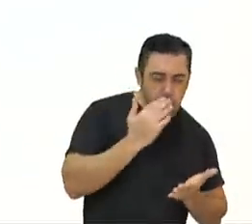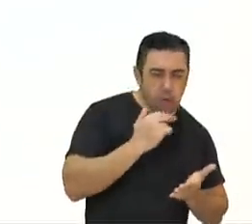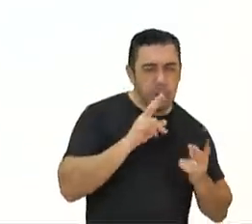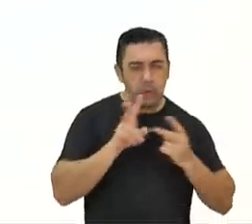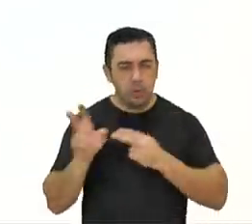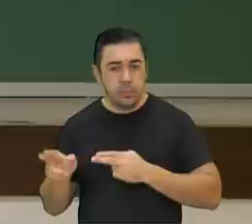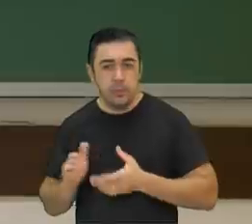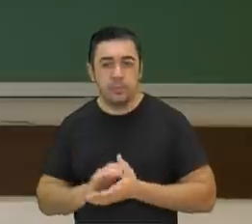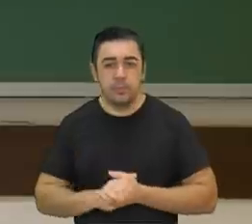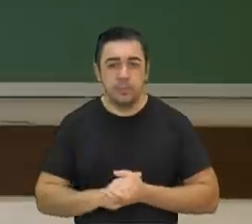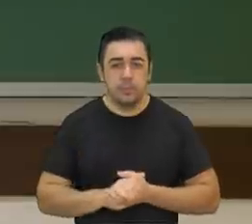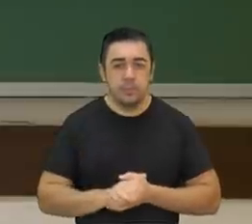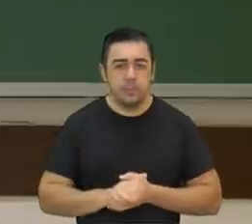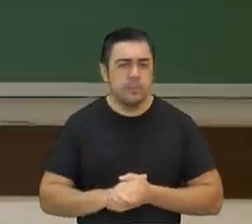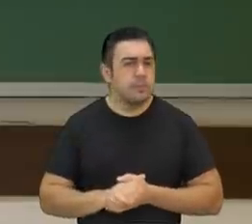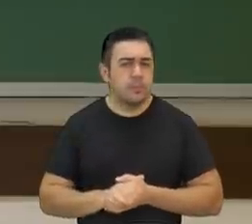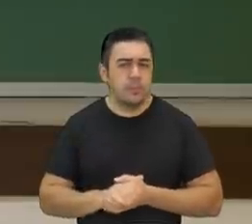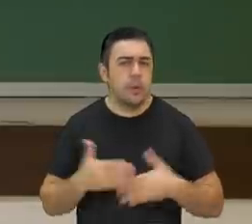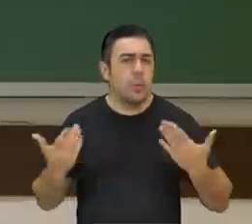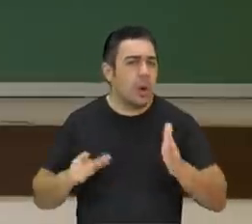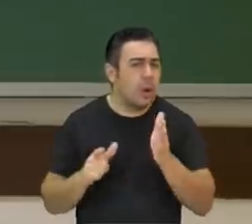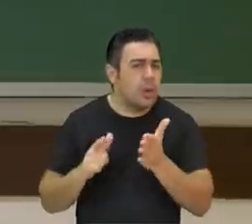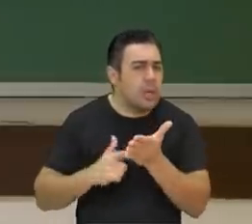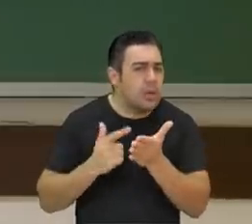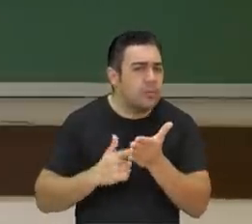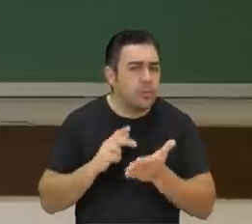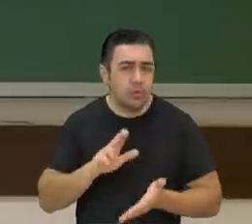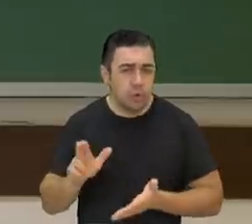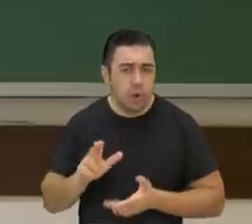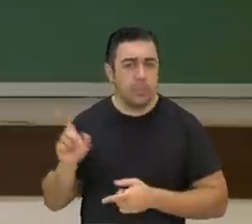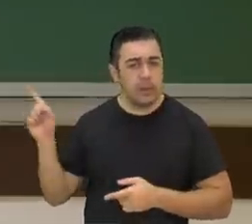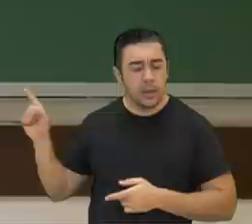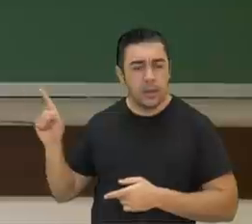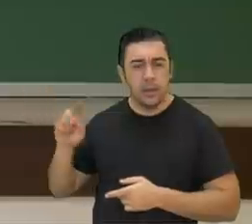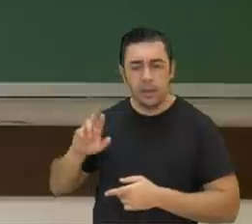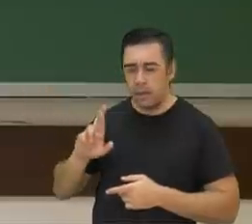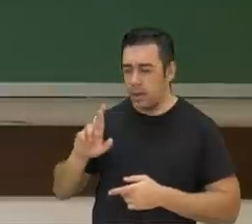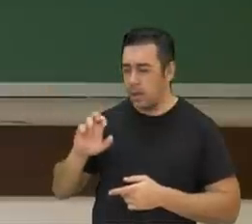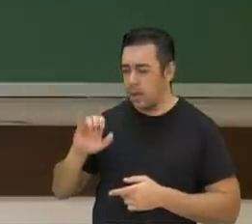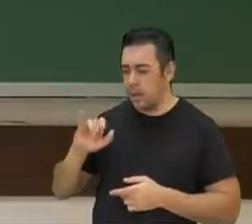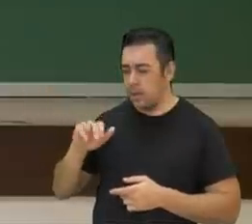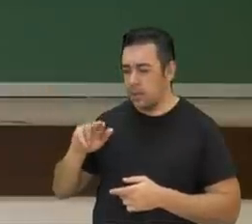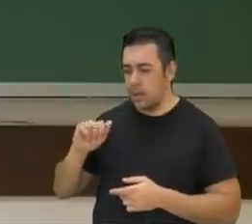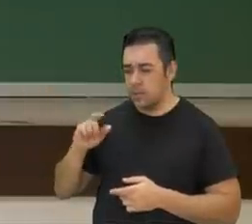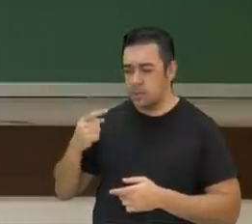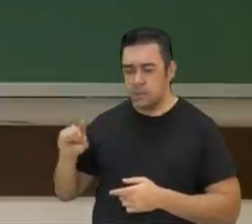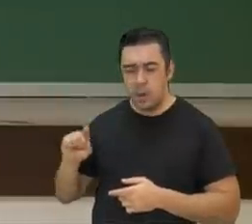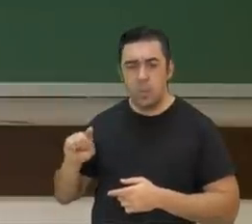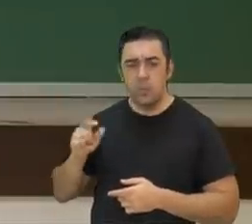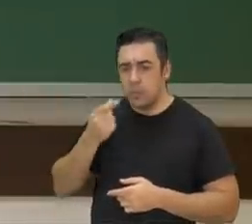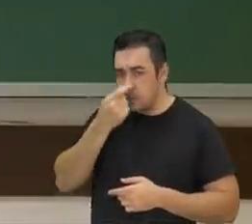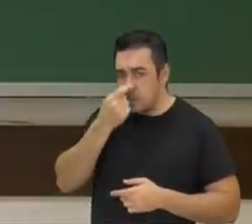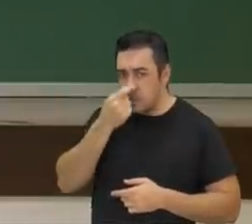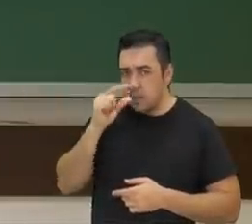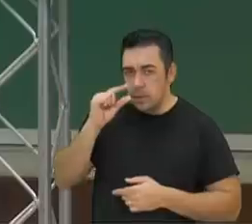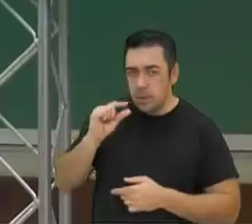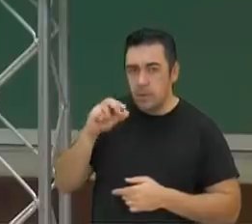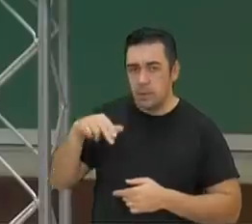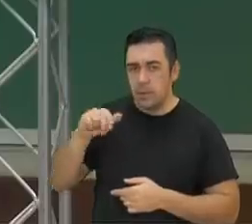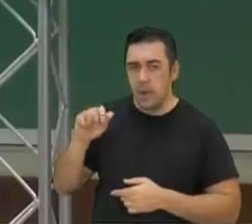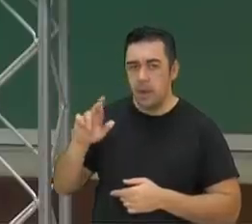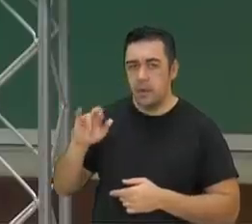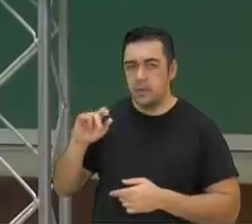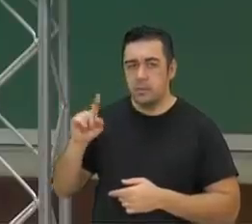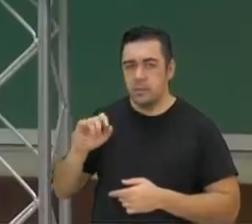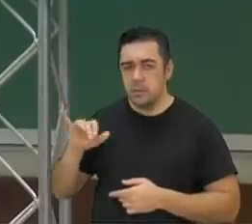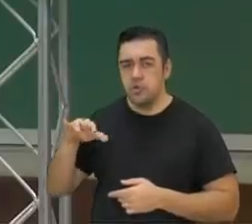livro que ela estava falando ali? Das Reinações de Narizinho. Né? Então, ela está fazendo aqui uma espécie de flash-forward.